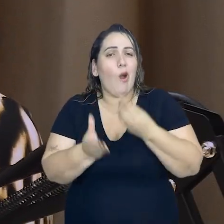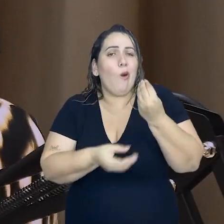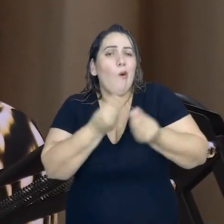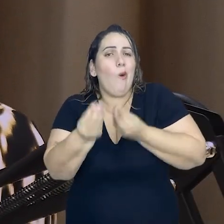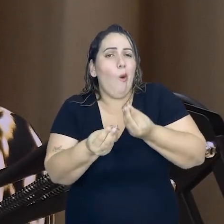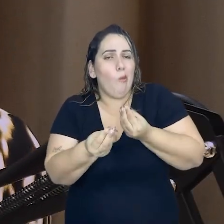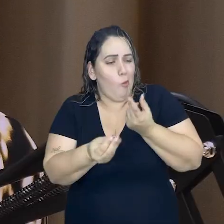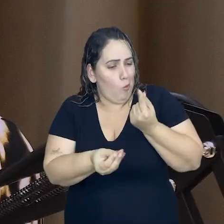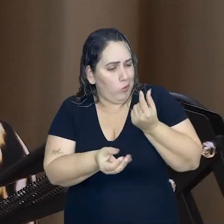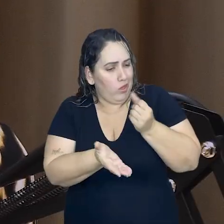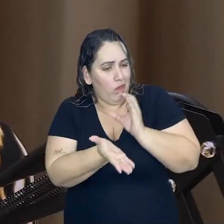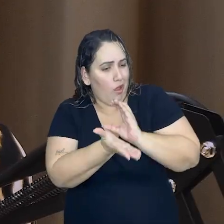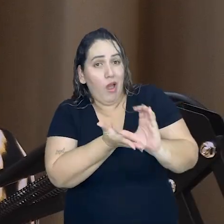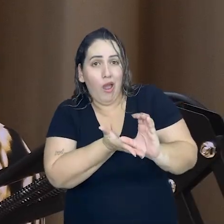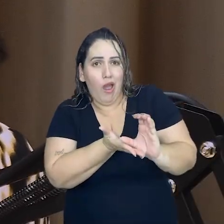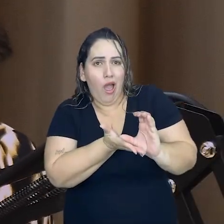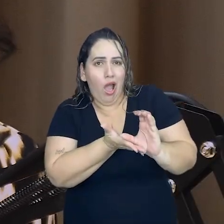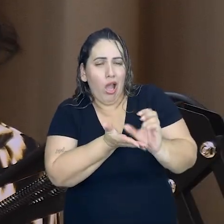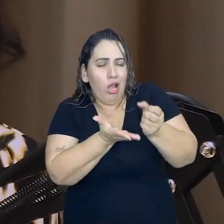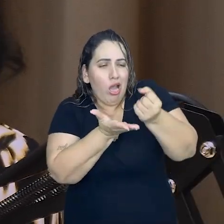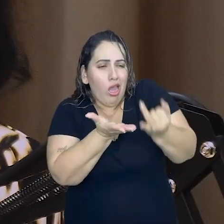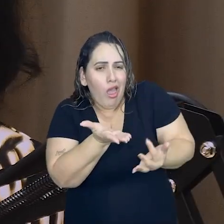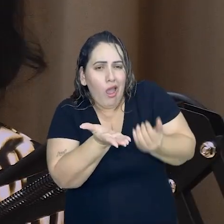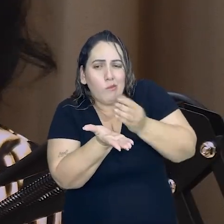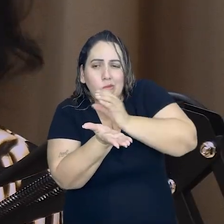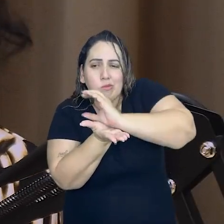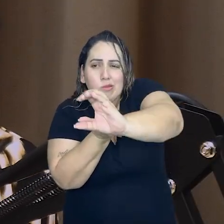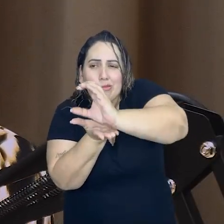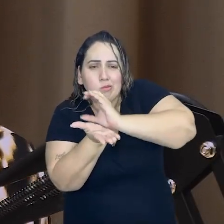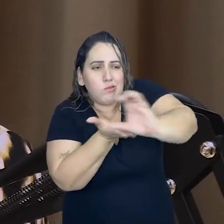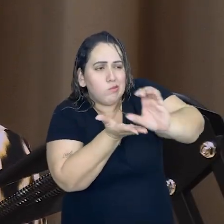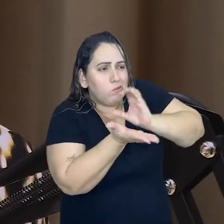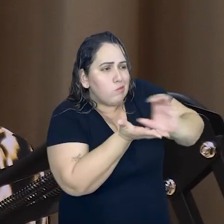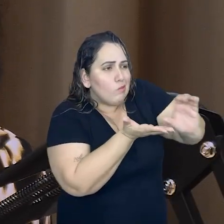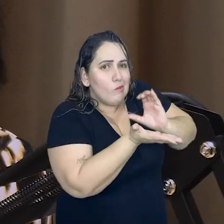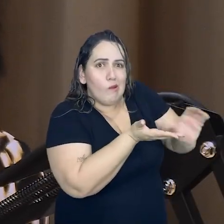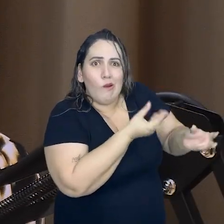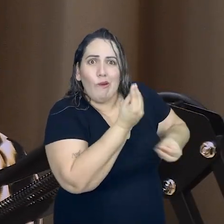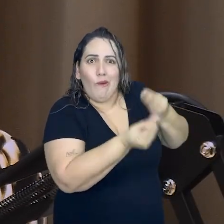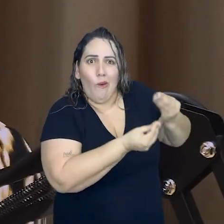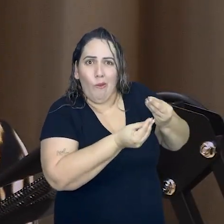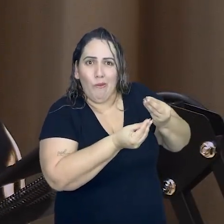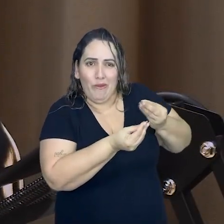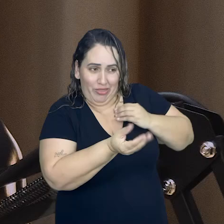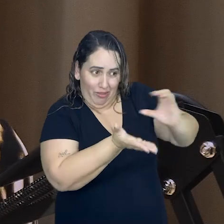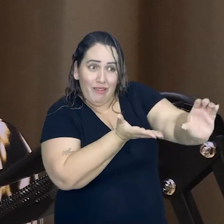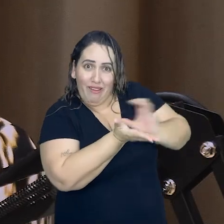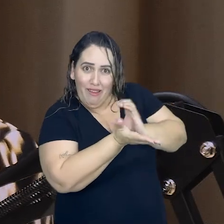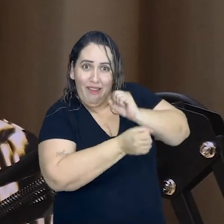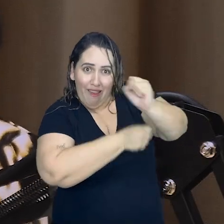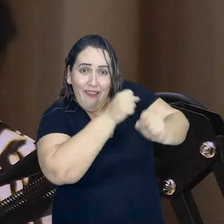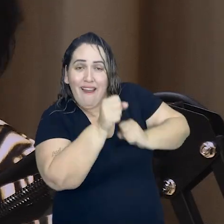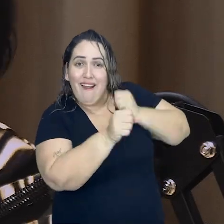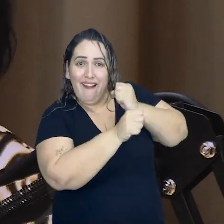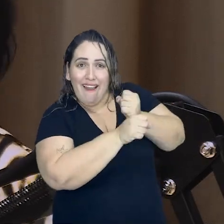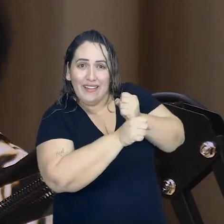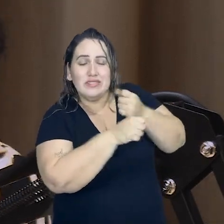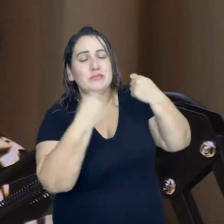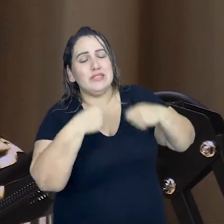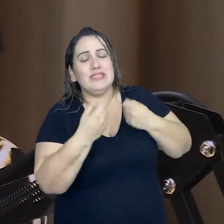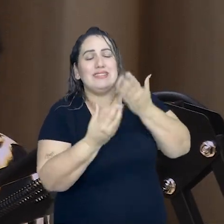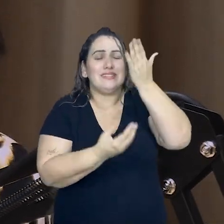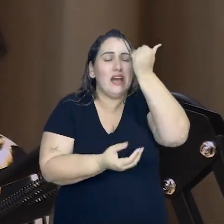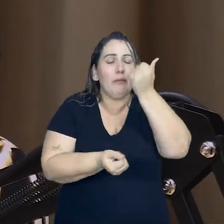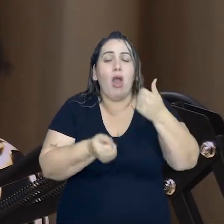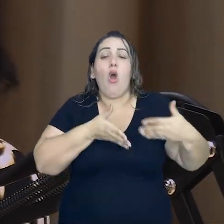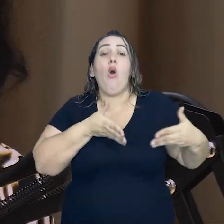aplicou o fundo partidário que ele recebe anualmente para a sua manutenção E neste